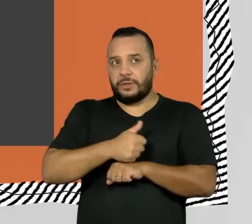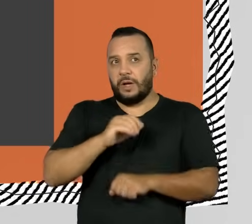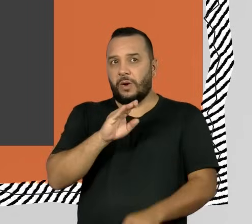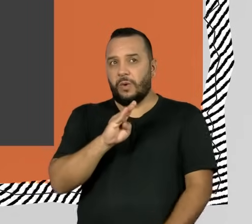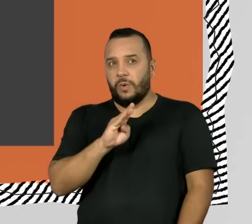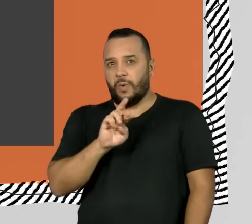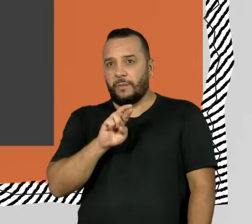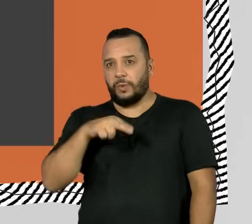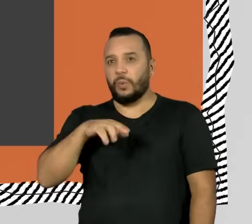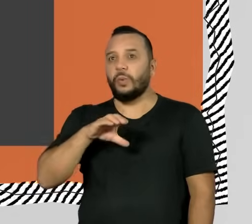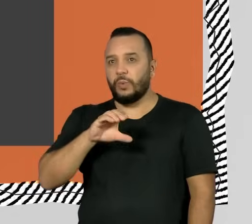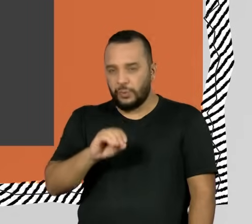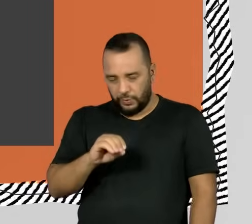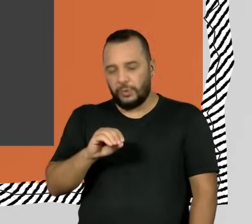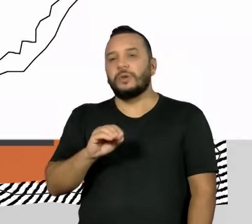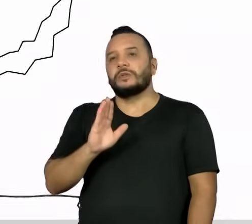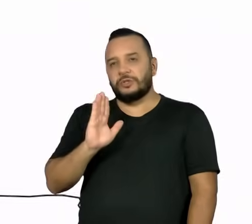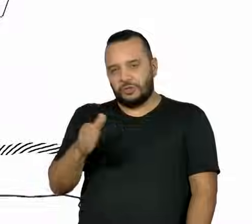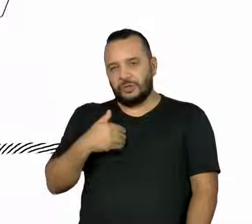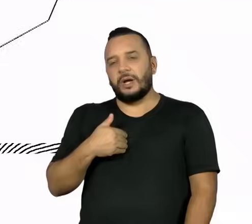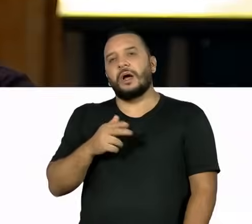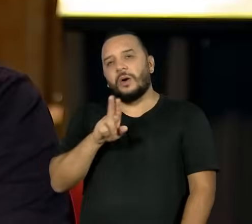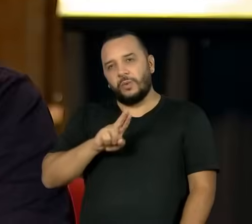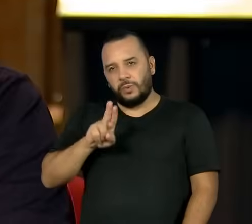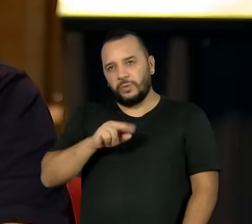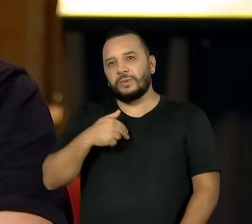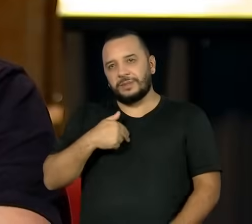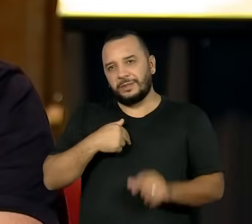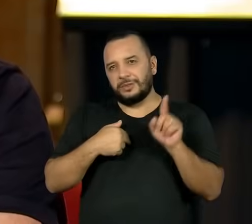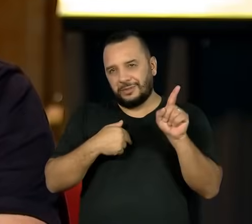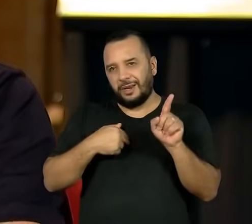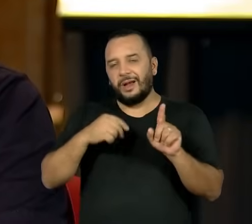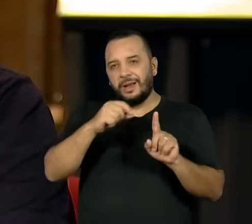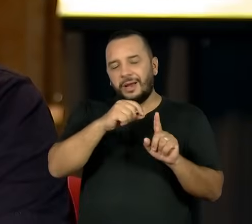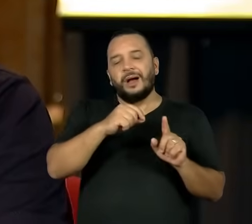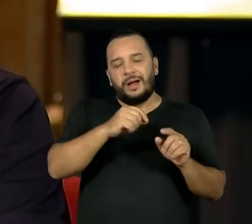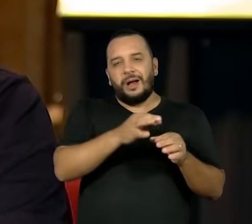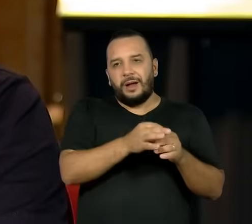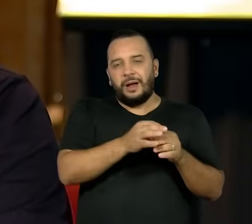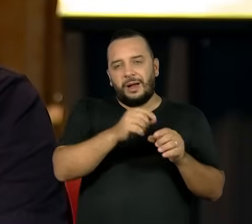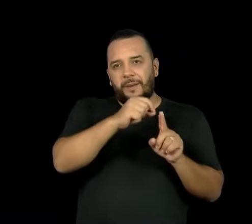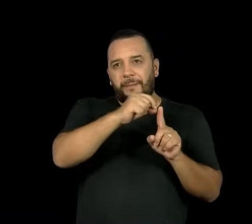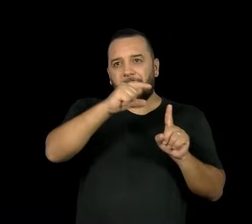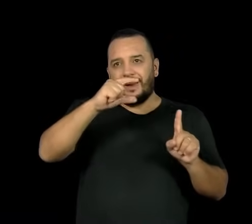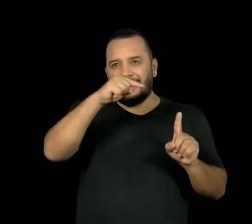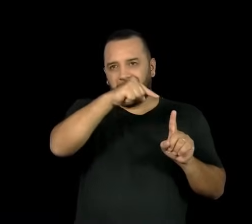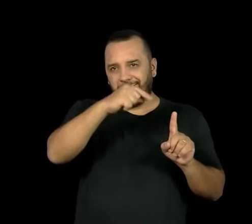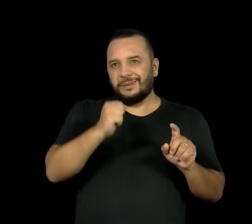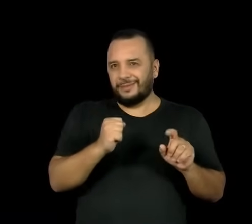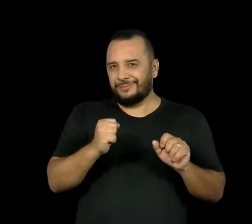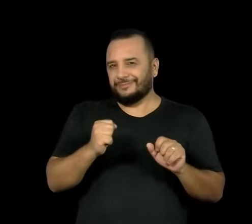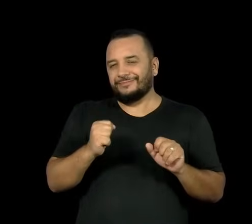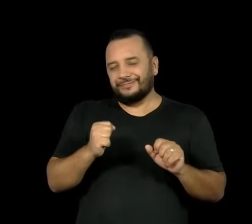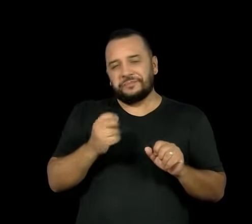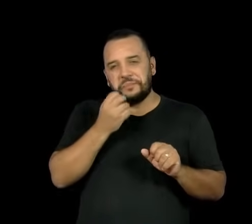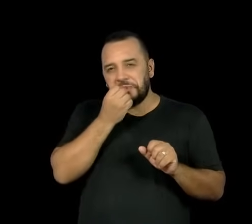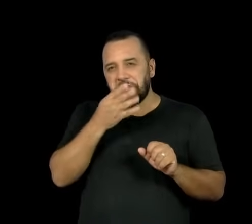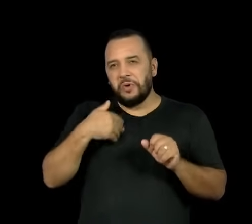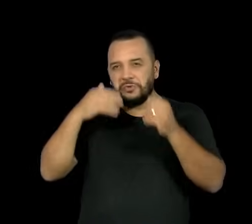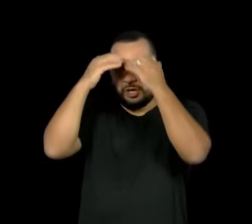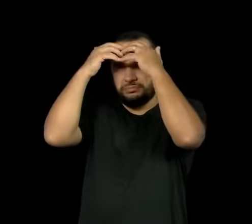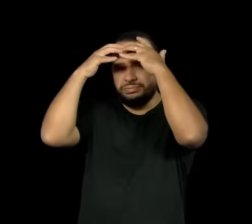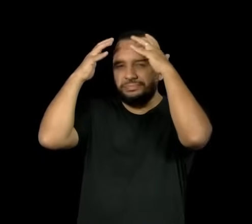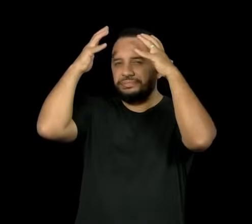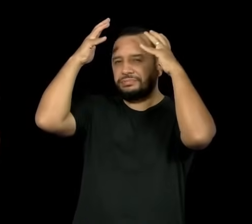utilização da ibogaína no tratamento de dependência a diferentes substâncias, incluindo o ópio. O Draulio, às vezes eu tenho a impressão que nós